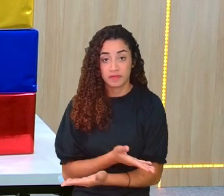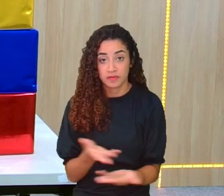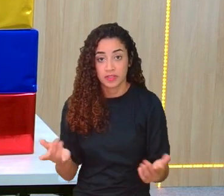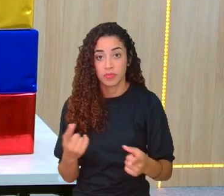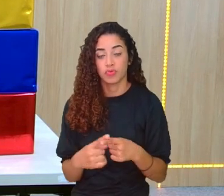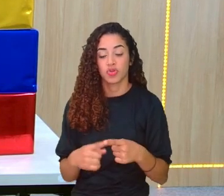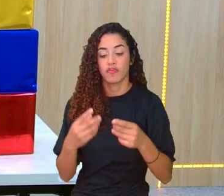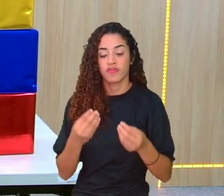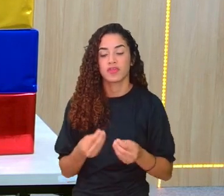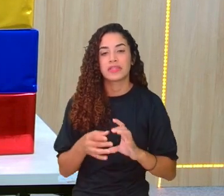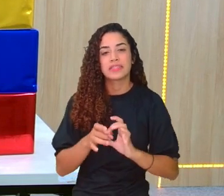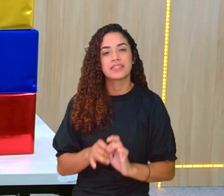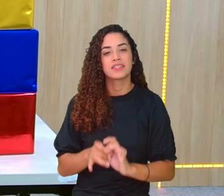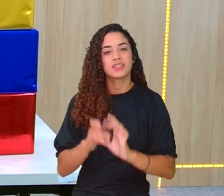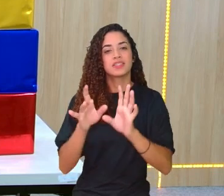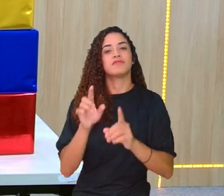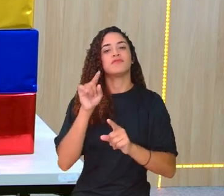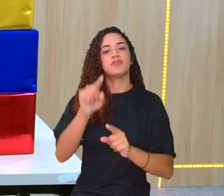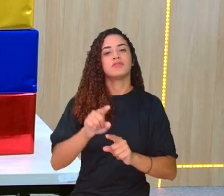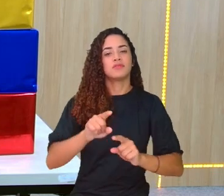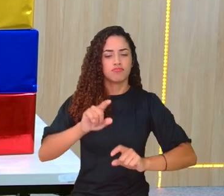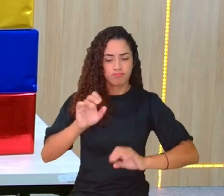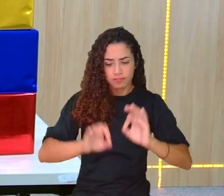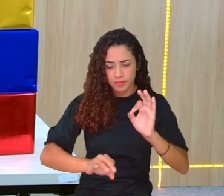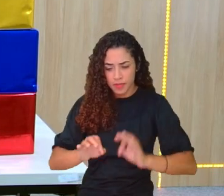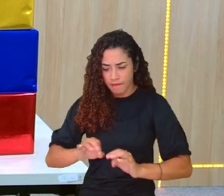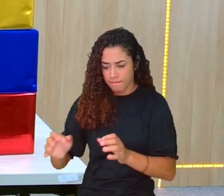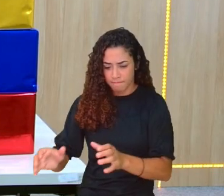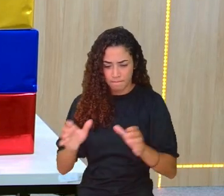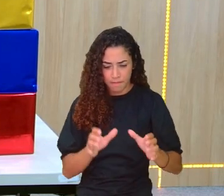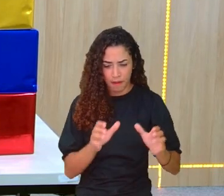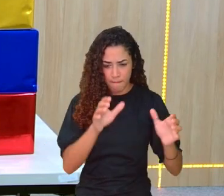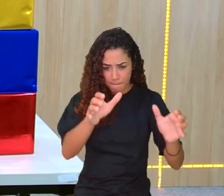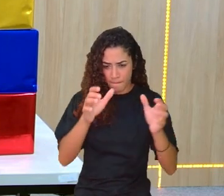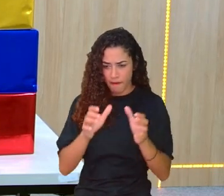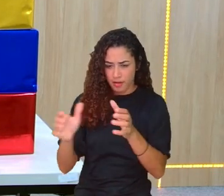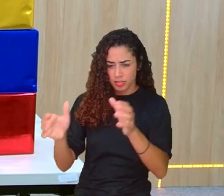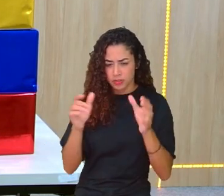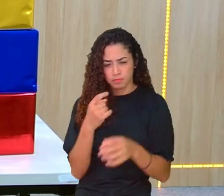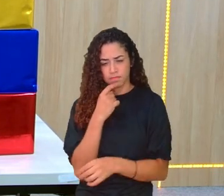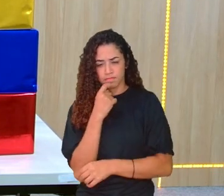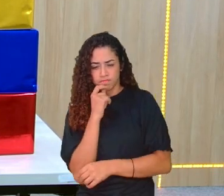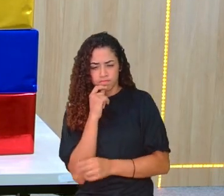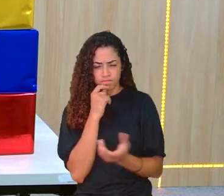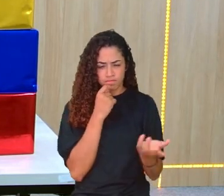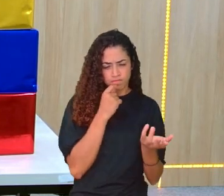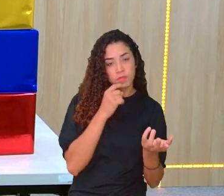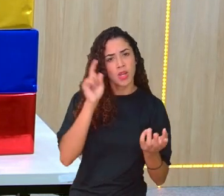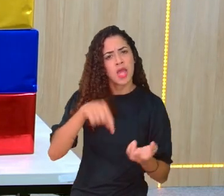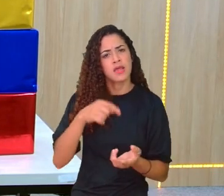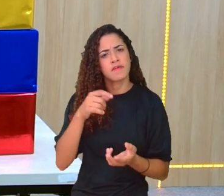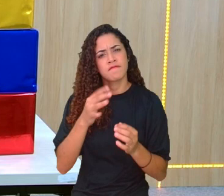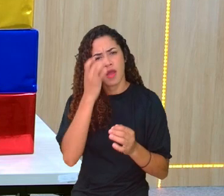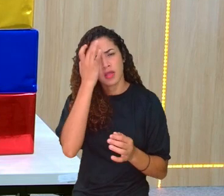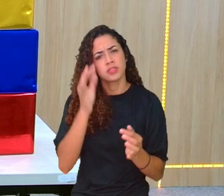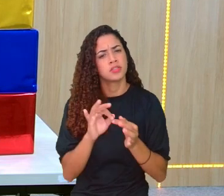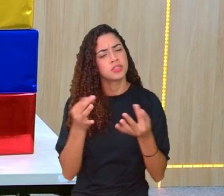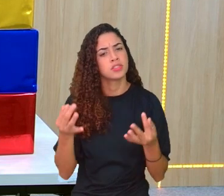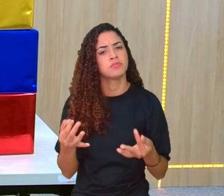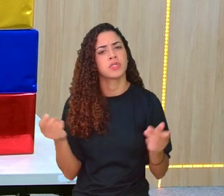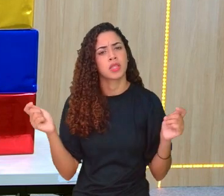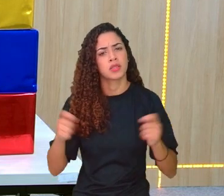você aí em casa manipulando. Eu acho que é relativamente simples manipular essas caixas,